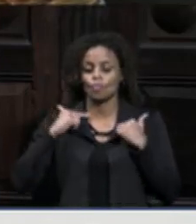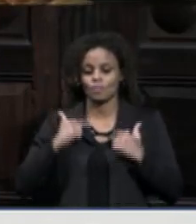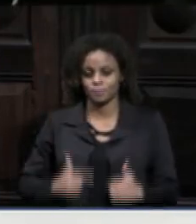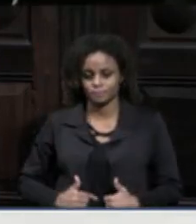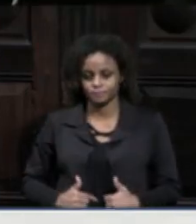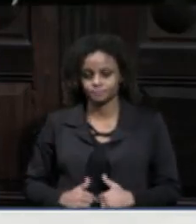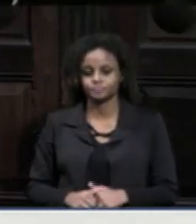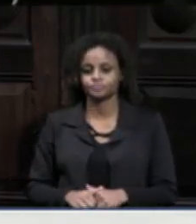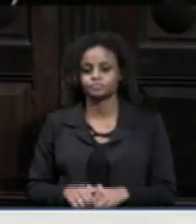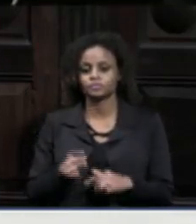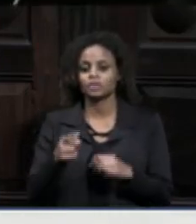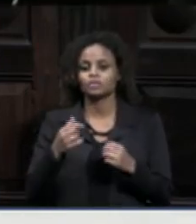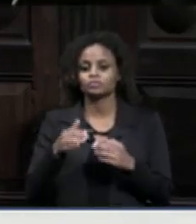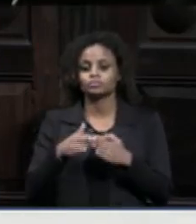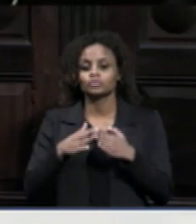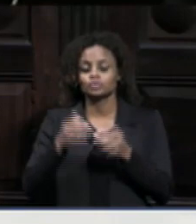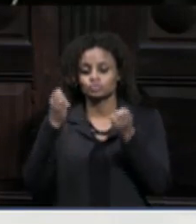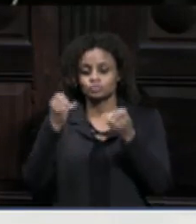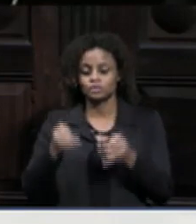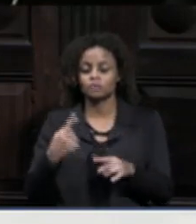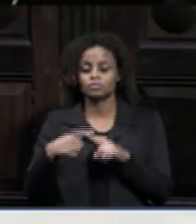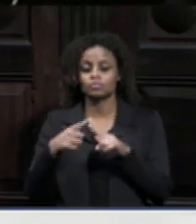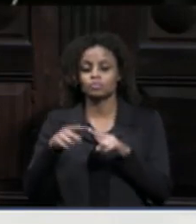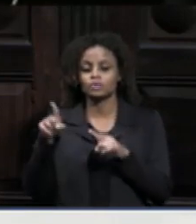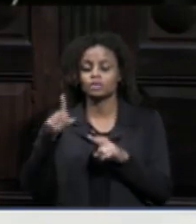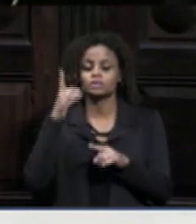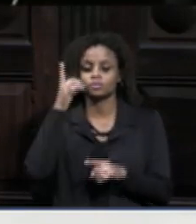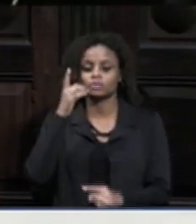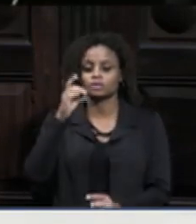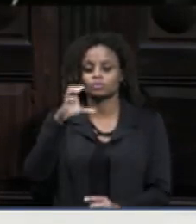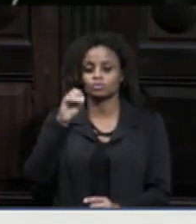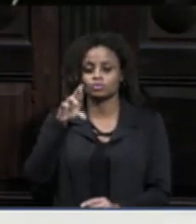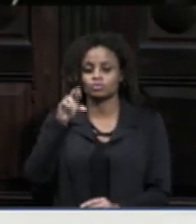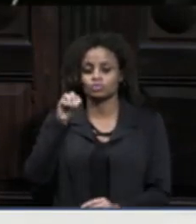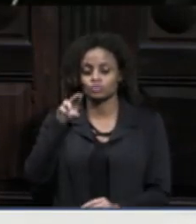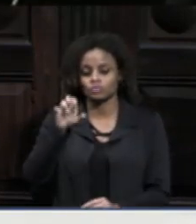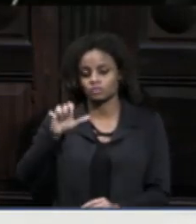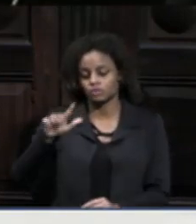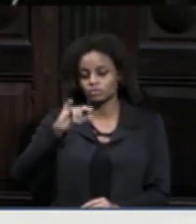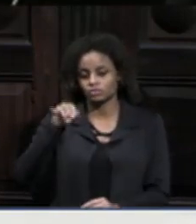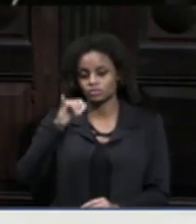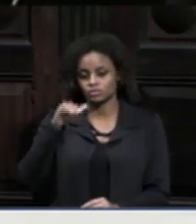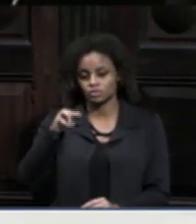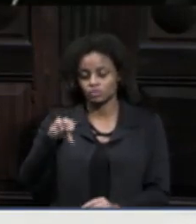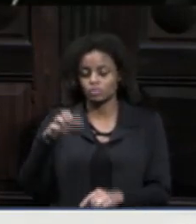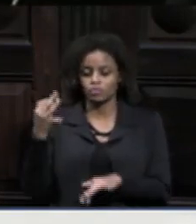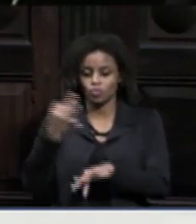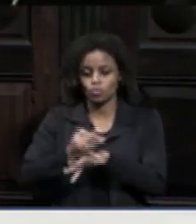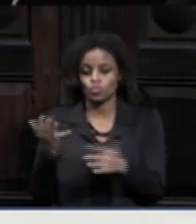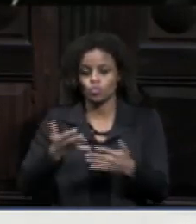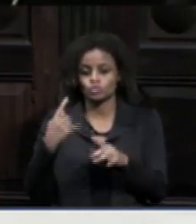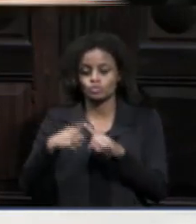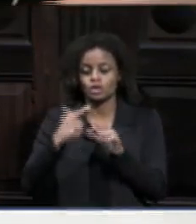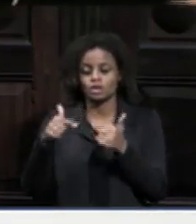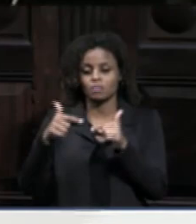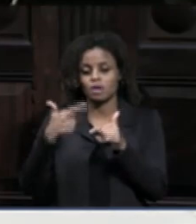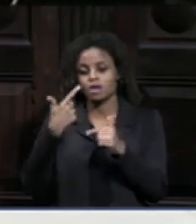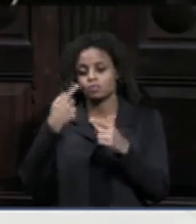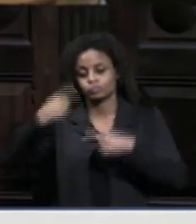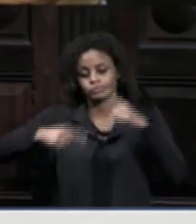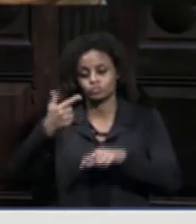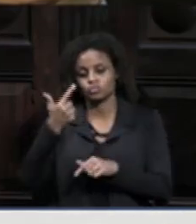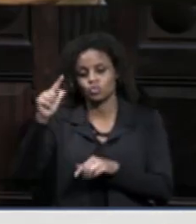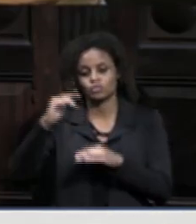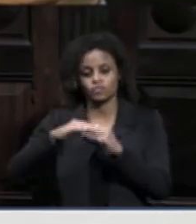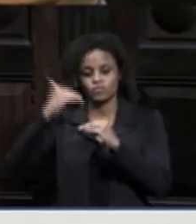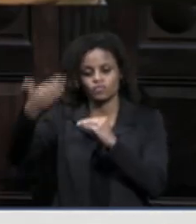para justificar o deputado Coronel Jairo está numa atividade parlamentar externa e apenas por isso não está nesse momento no plenário. Senhor